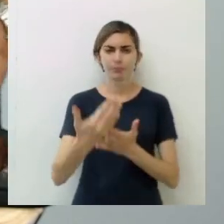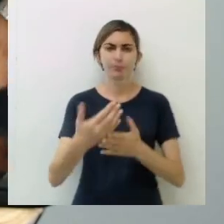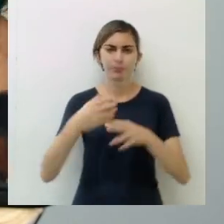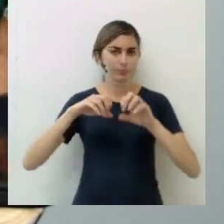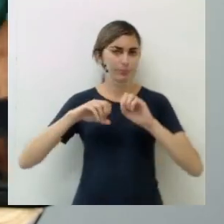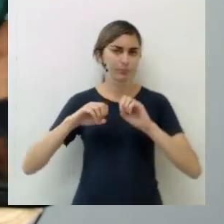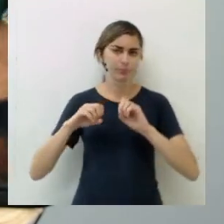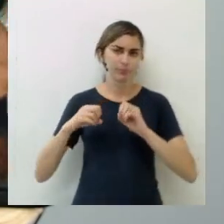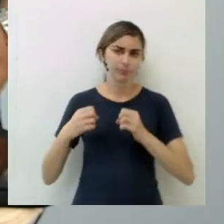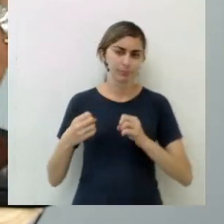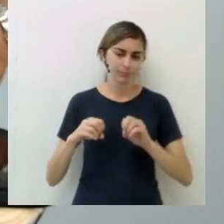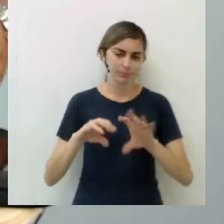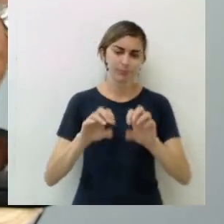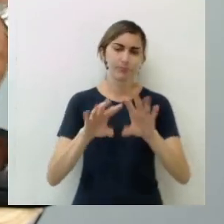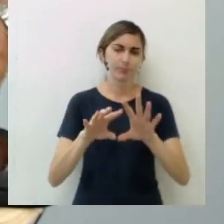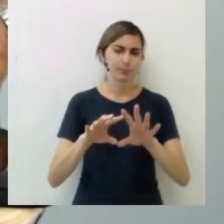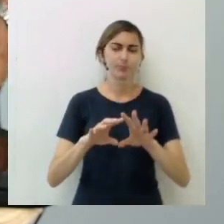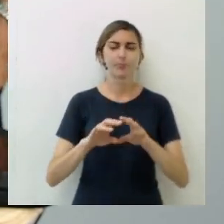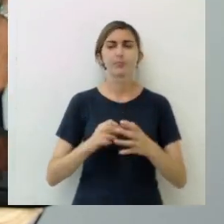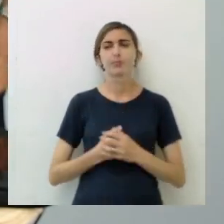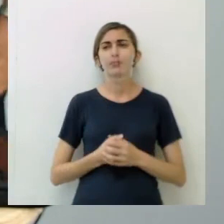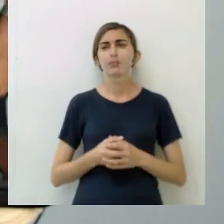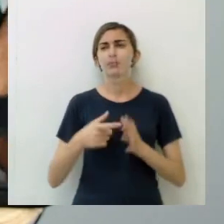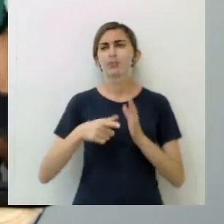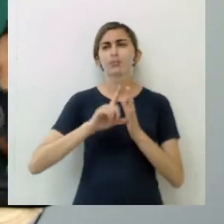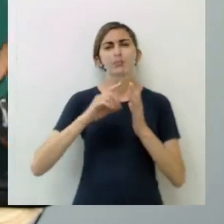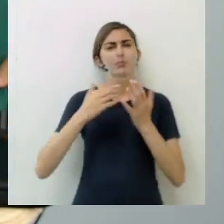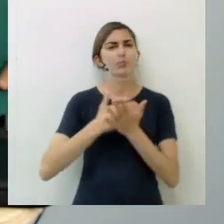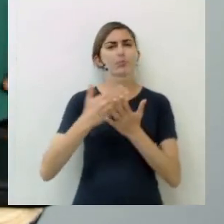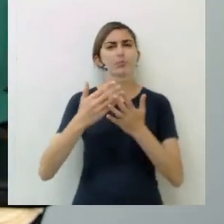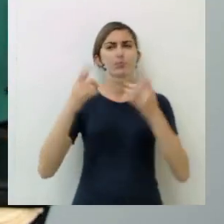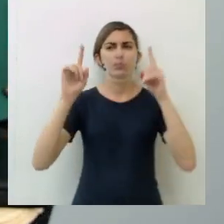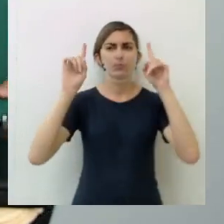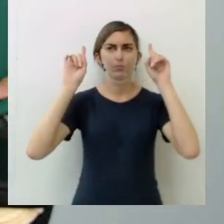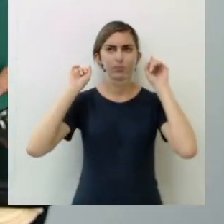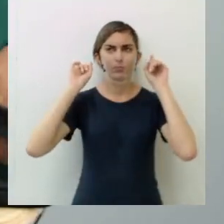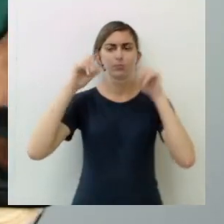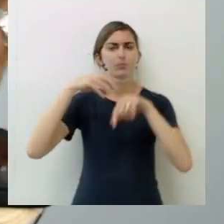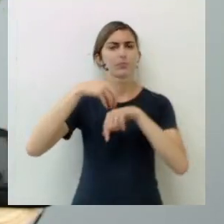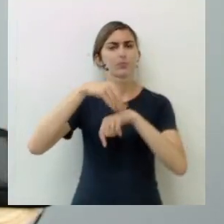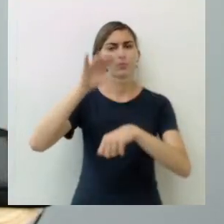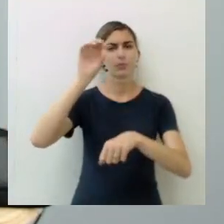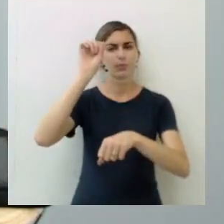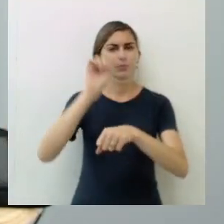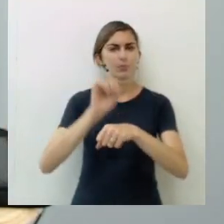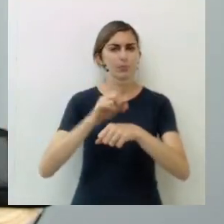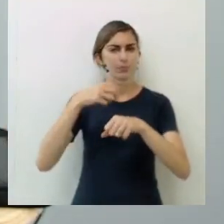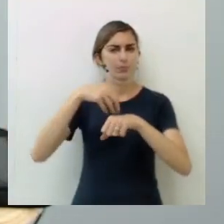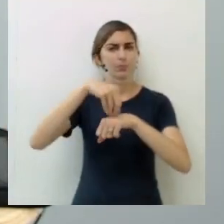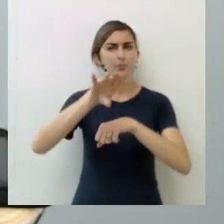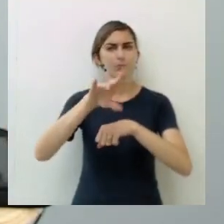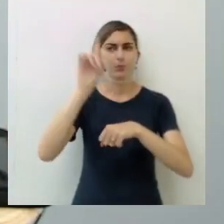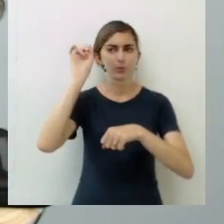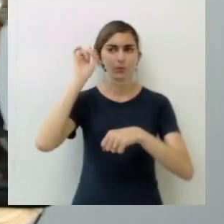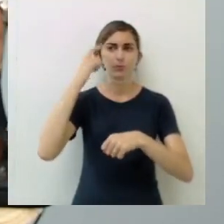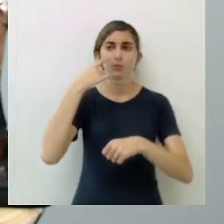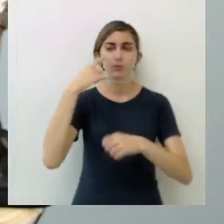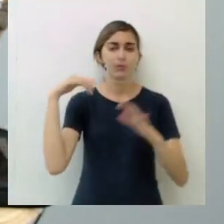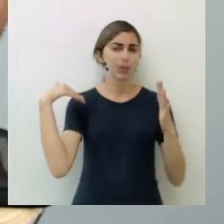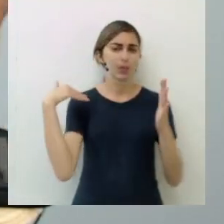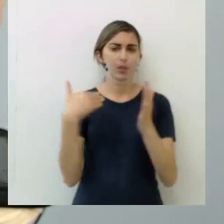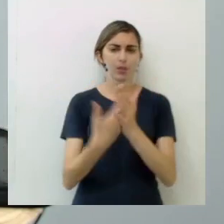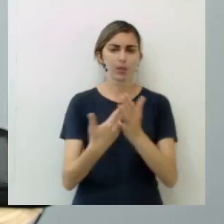nossa viagem pelas isomerias. Antes da gente começar, deixa eu dar uma palhinha sobre o que a gente já viu até